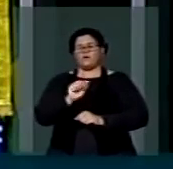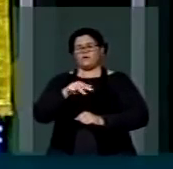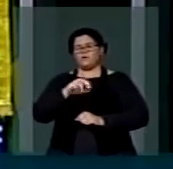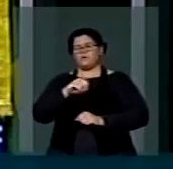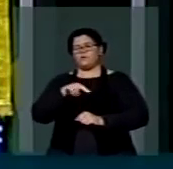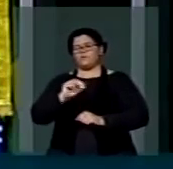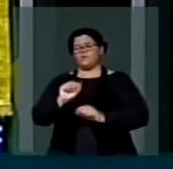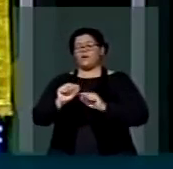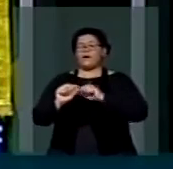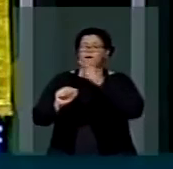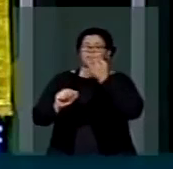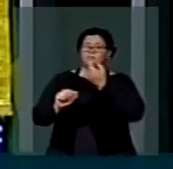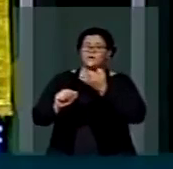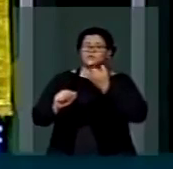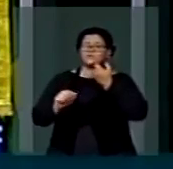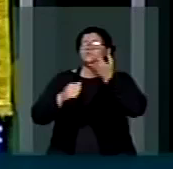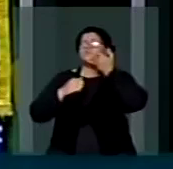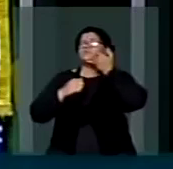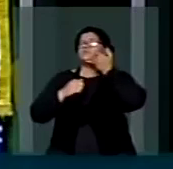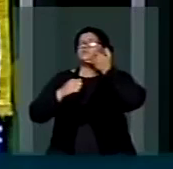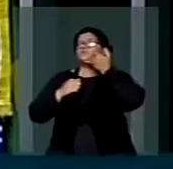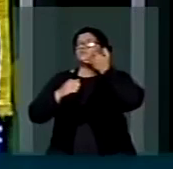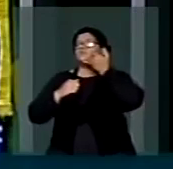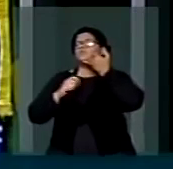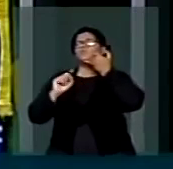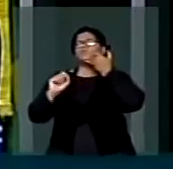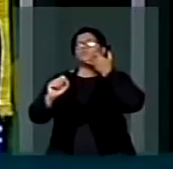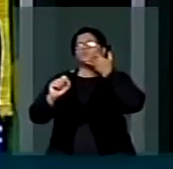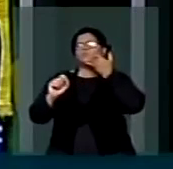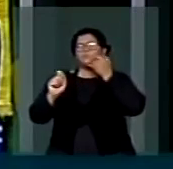que solicitava que nós a acolhêssemos,